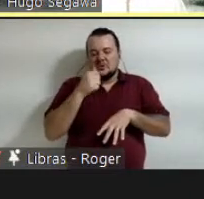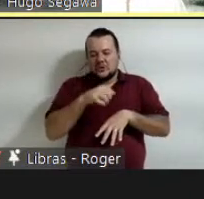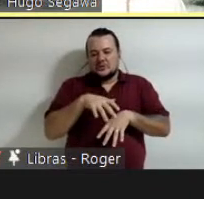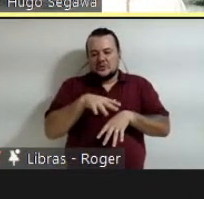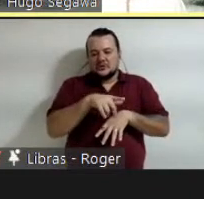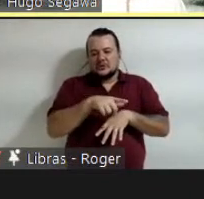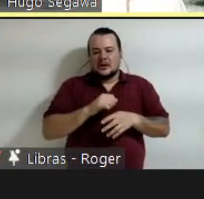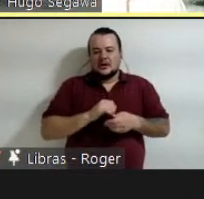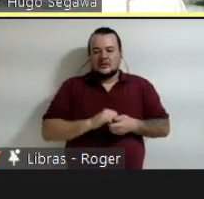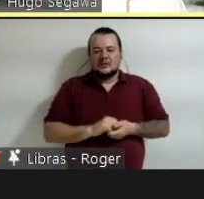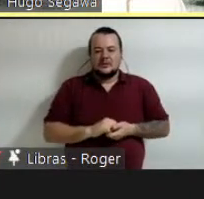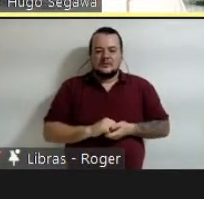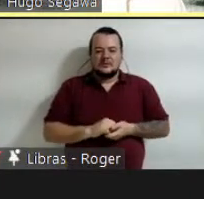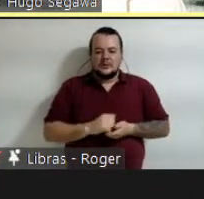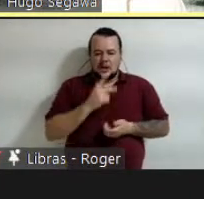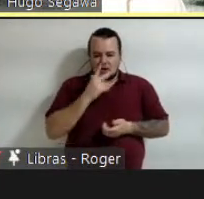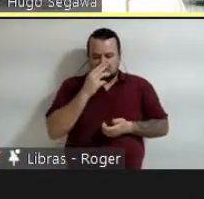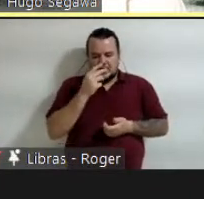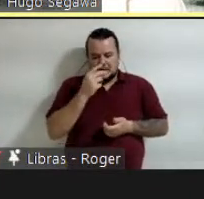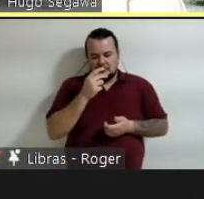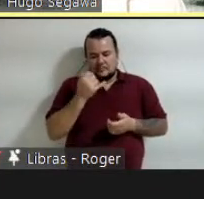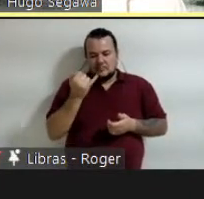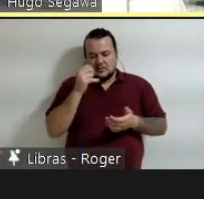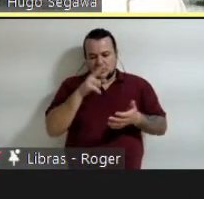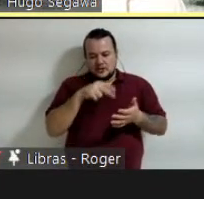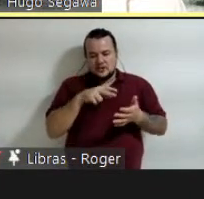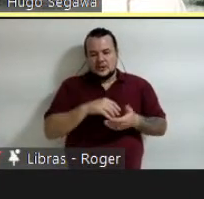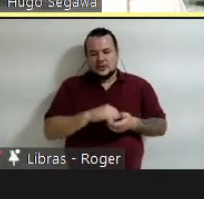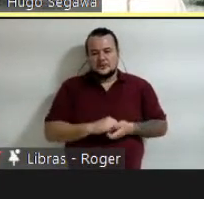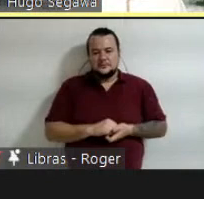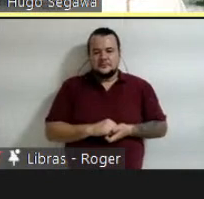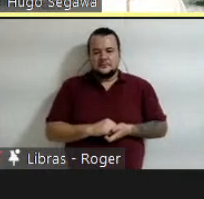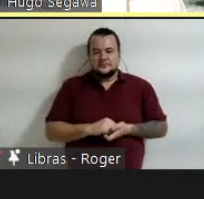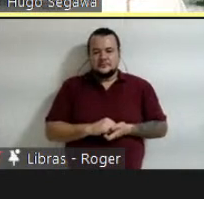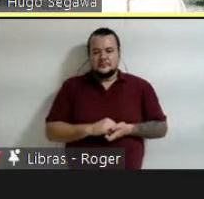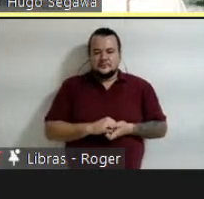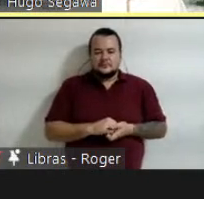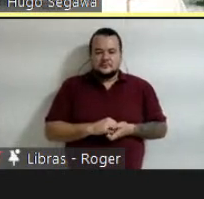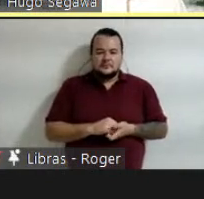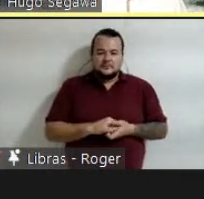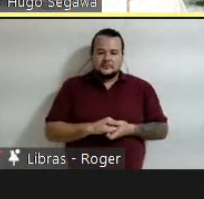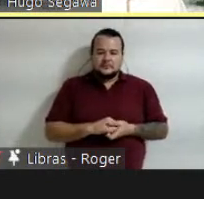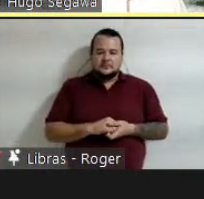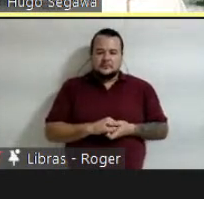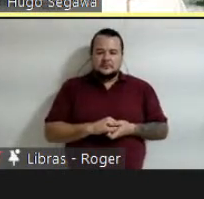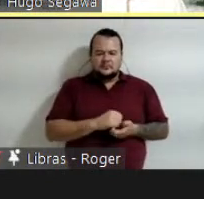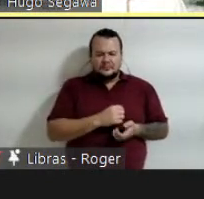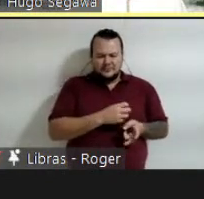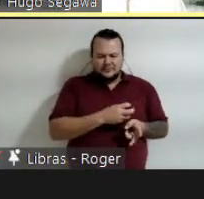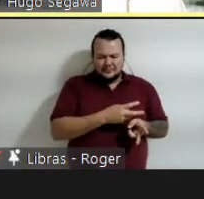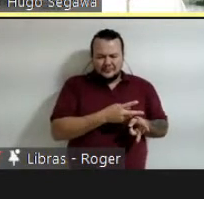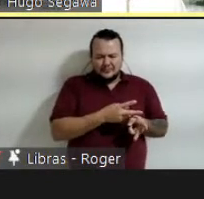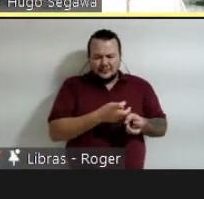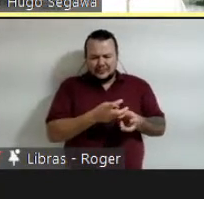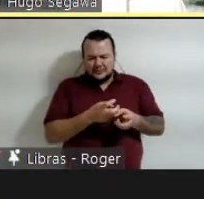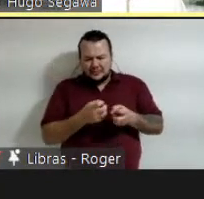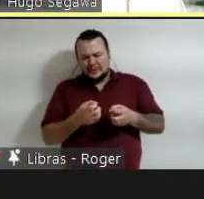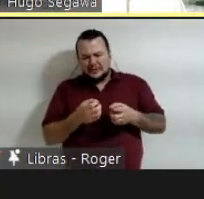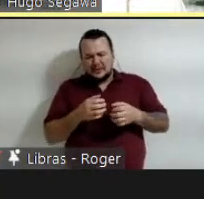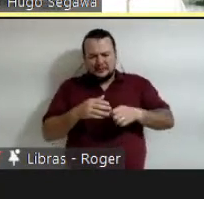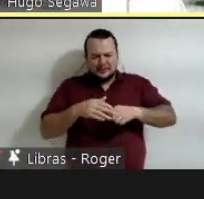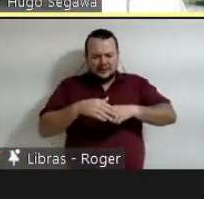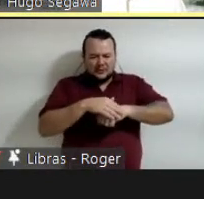relação. Mas aí, a gente vê esse universo, né, de diálogo na América